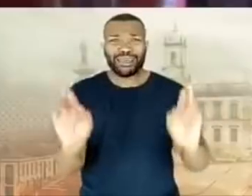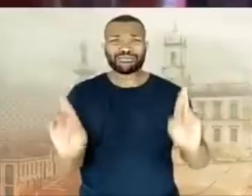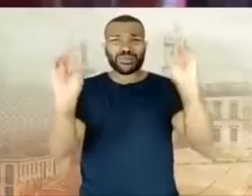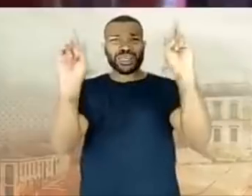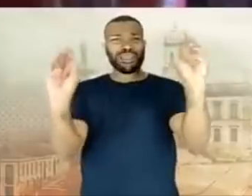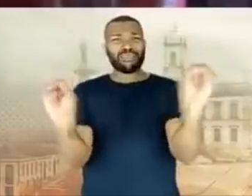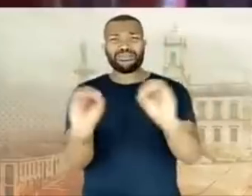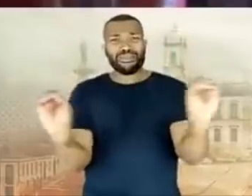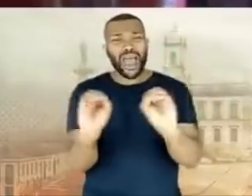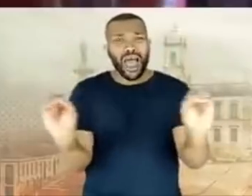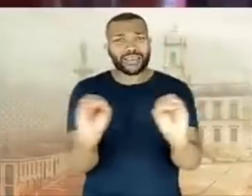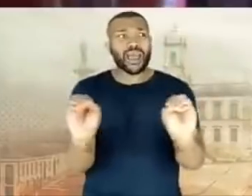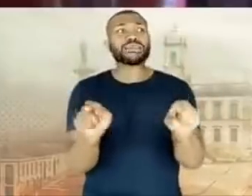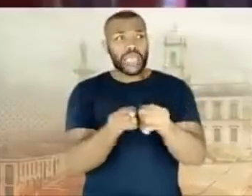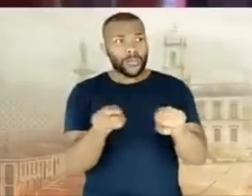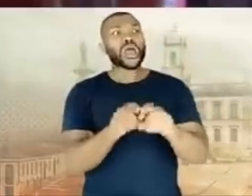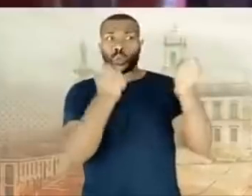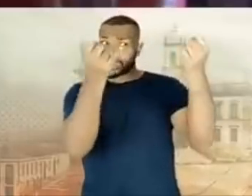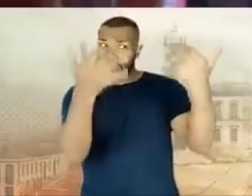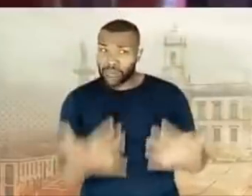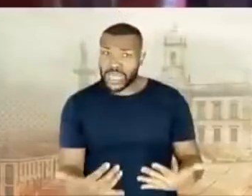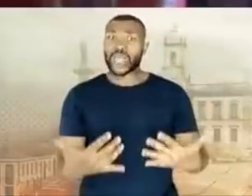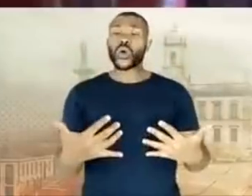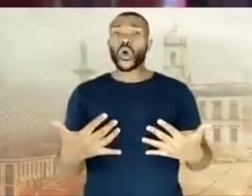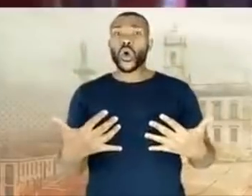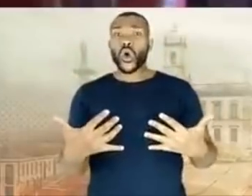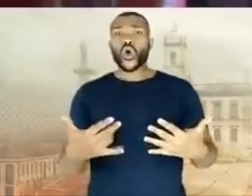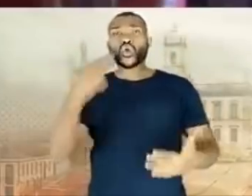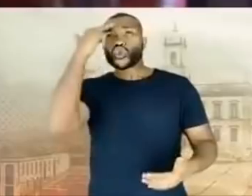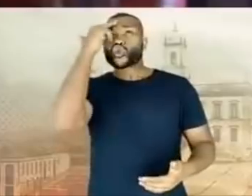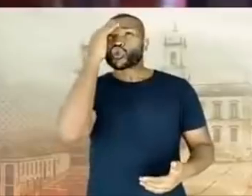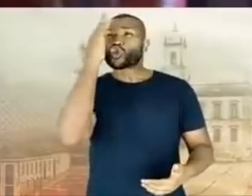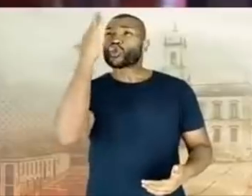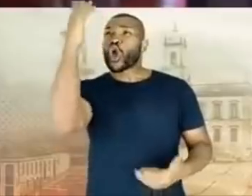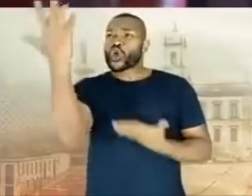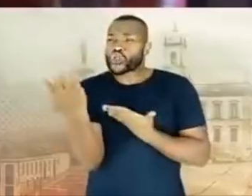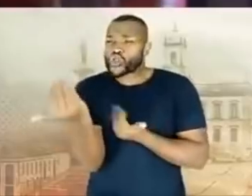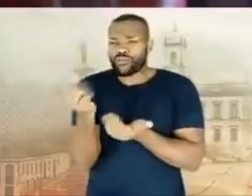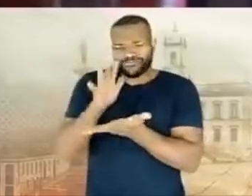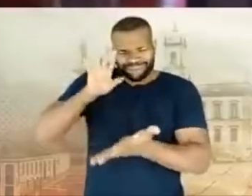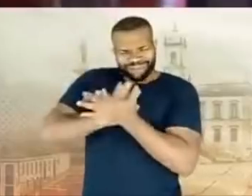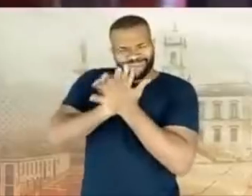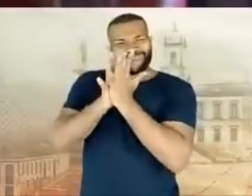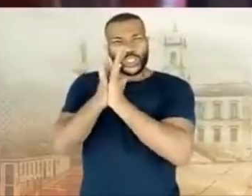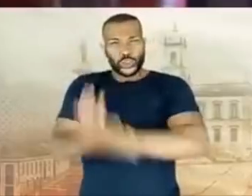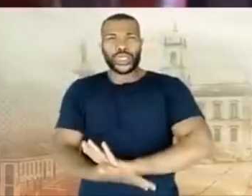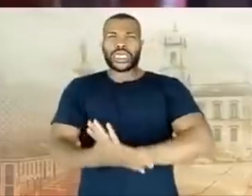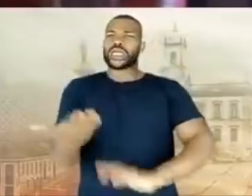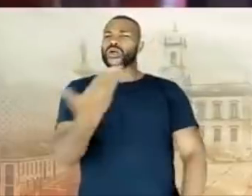Haddad. Muito mais, destruindo o sonho de milhões de jovens que no nosso governo sonhavam